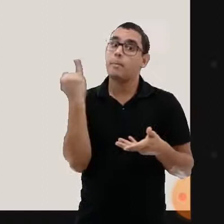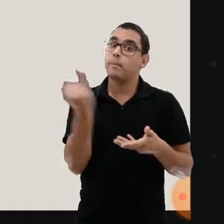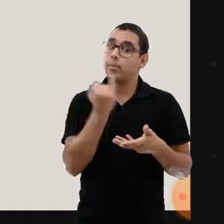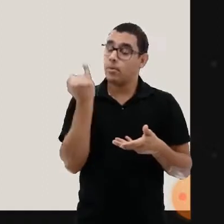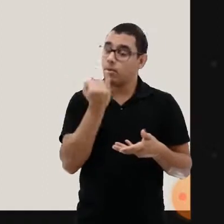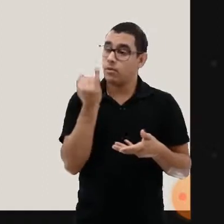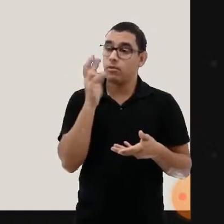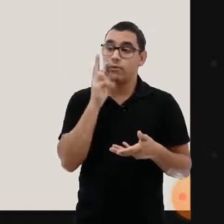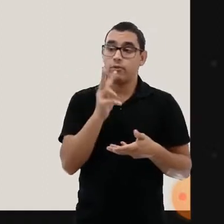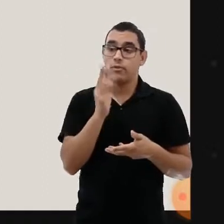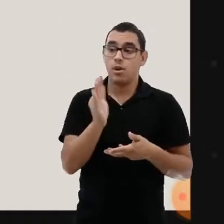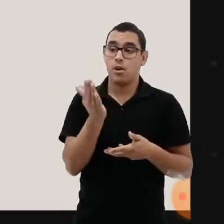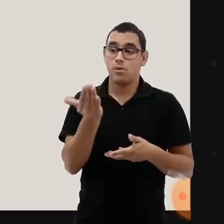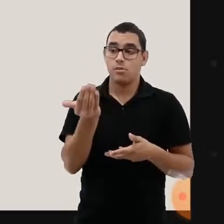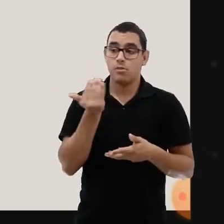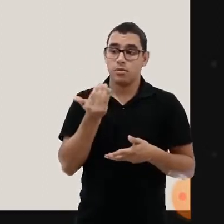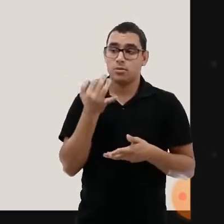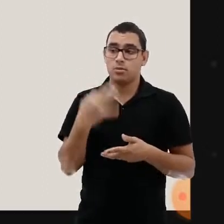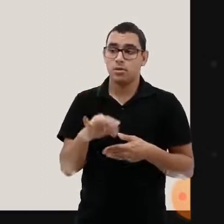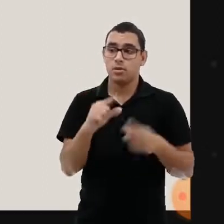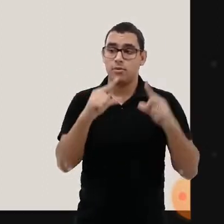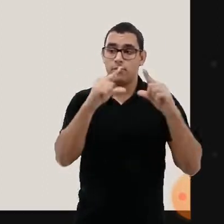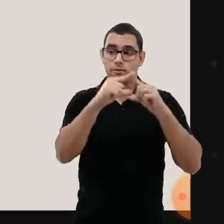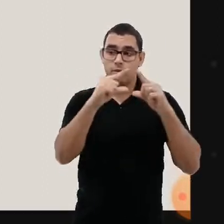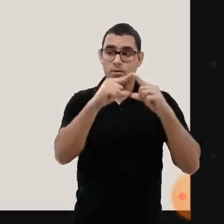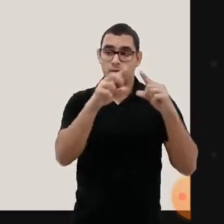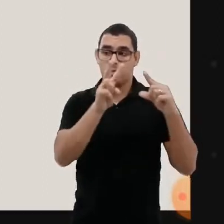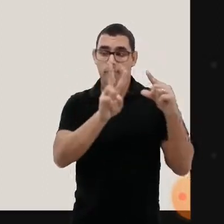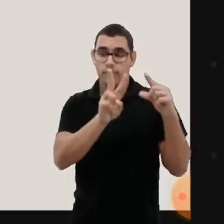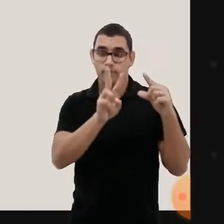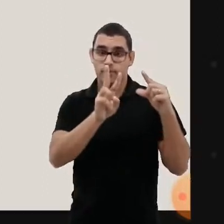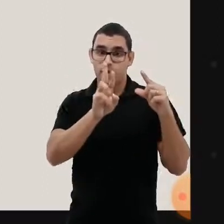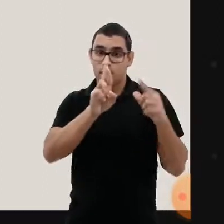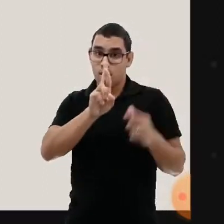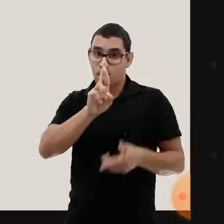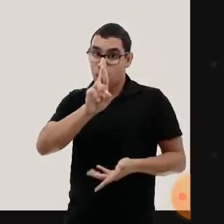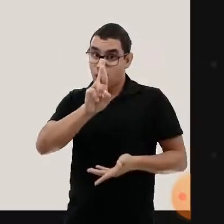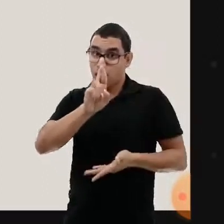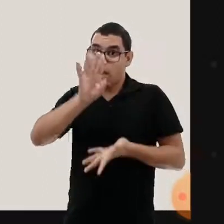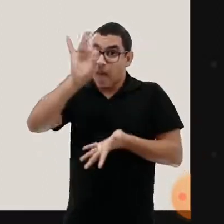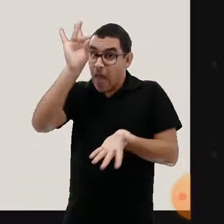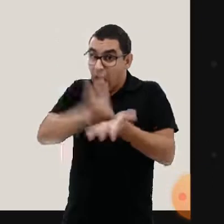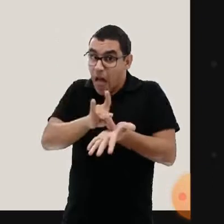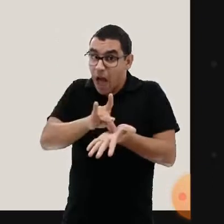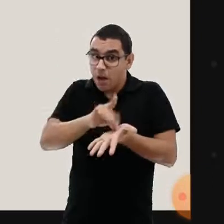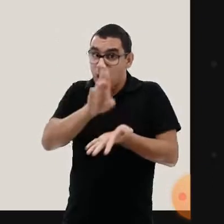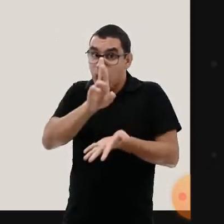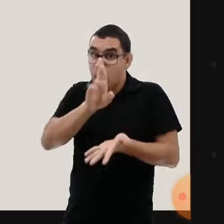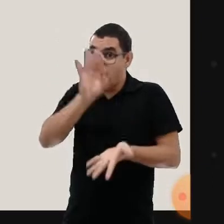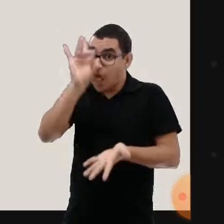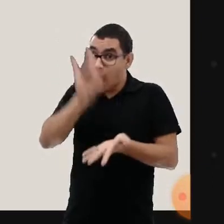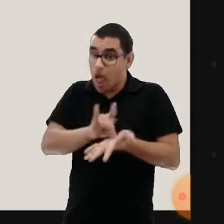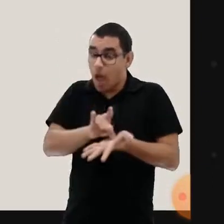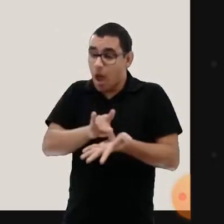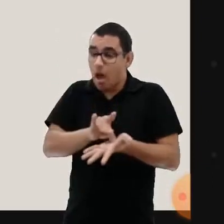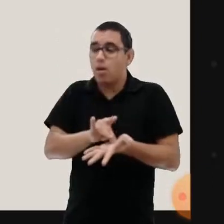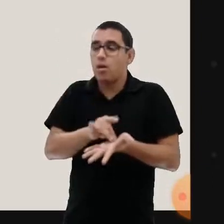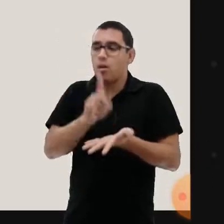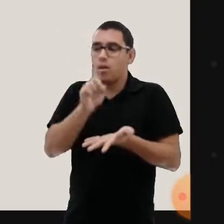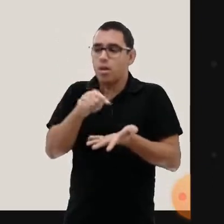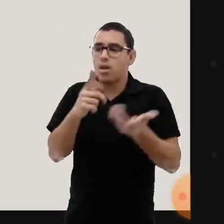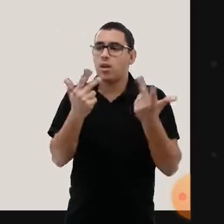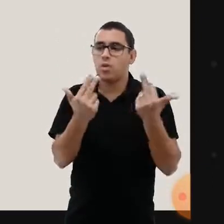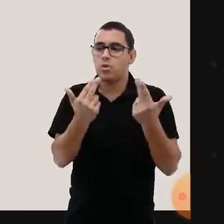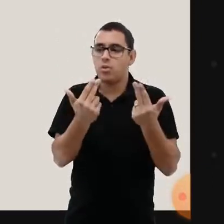Outra informação importante que nós já vimos anteriormente. Variação volumétrica real do líquido vai ser